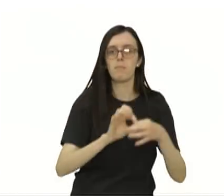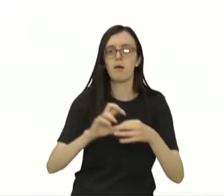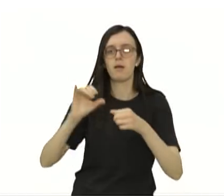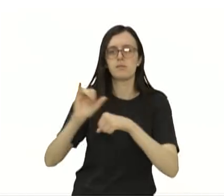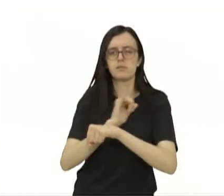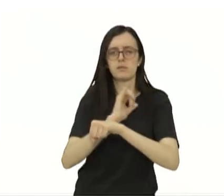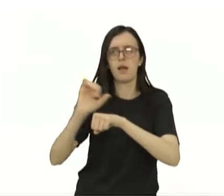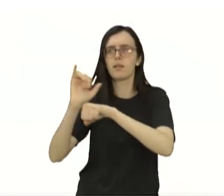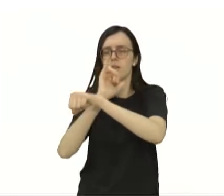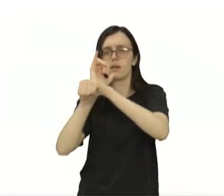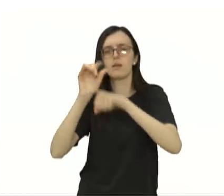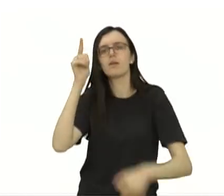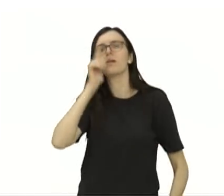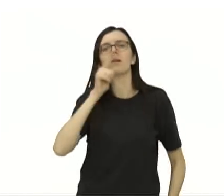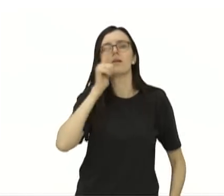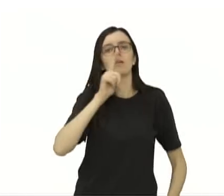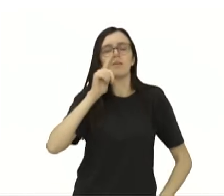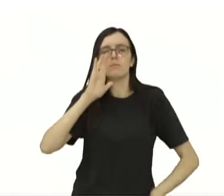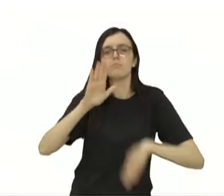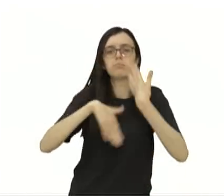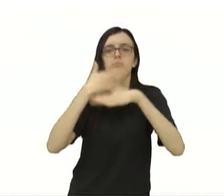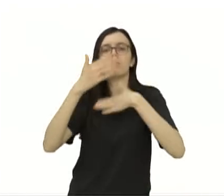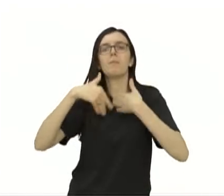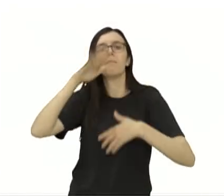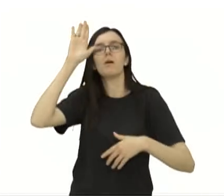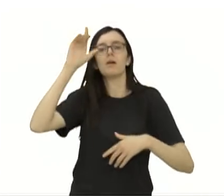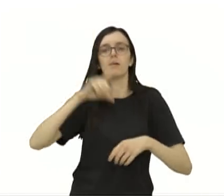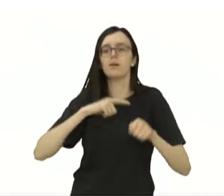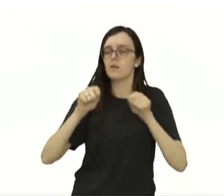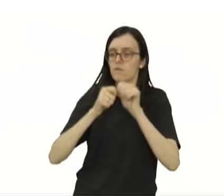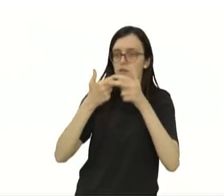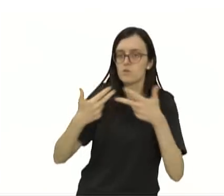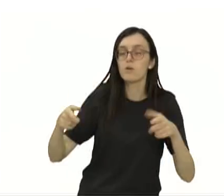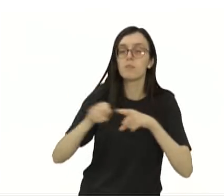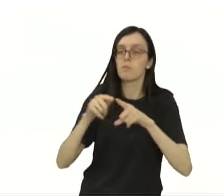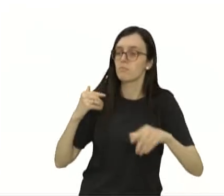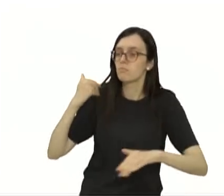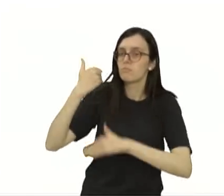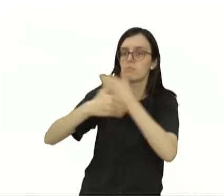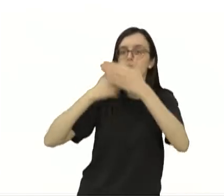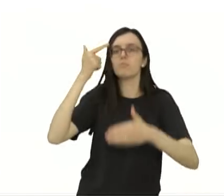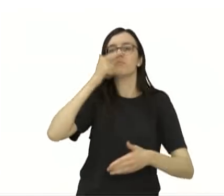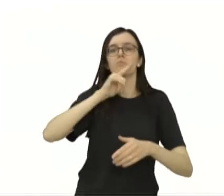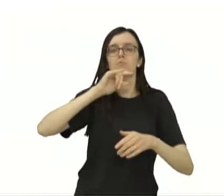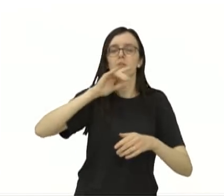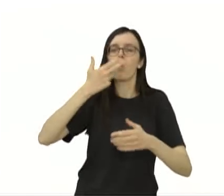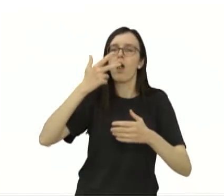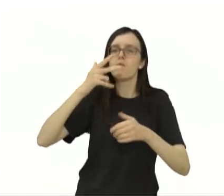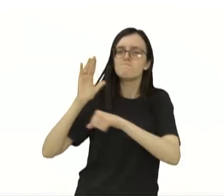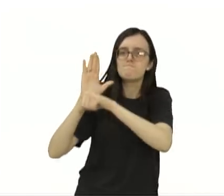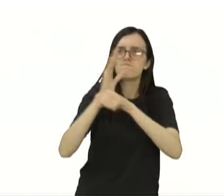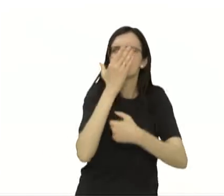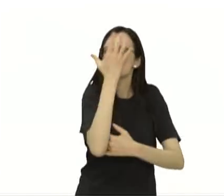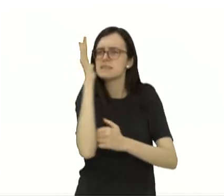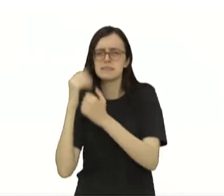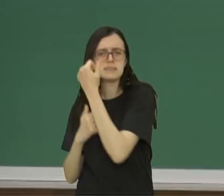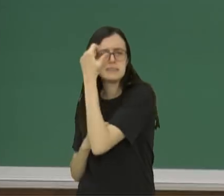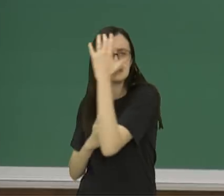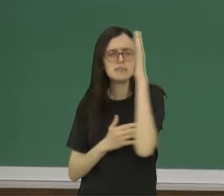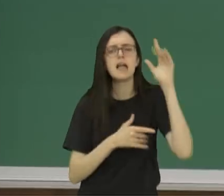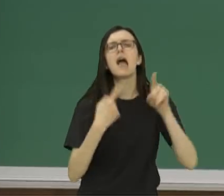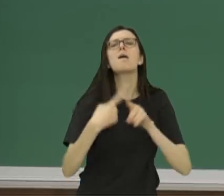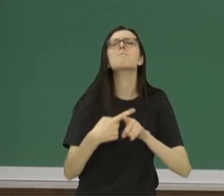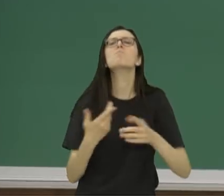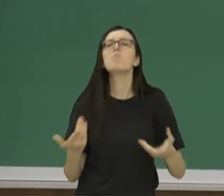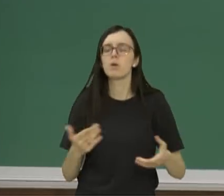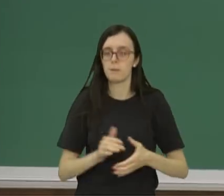estratégicas, capazes de promover a inclusão produtiva e o desenvolvimento sustentável da região. Porque o